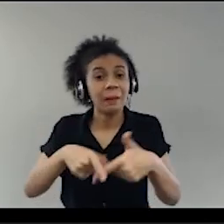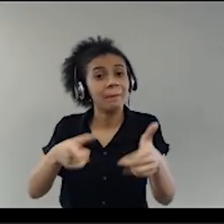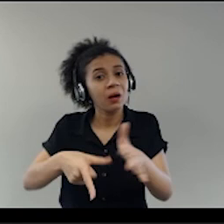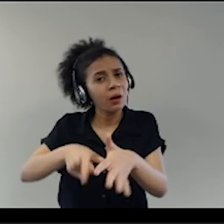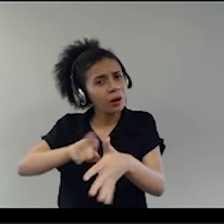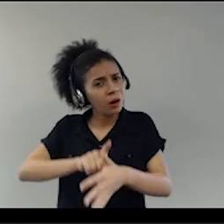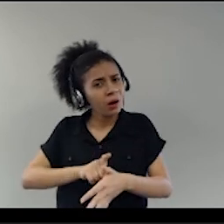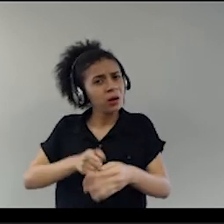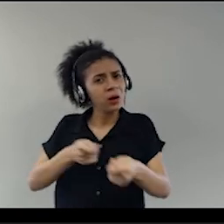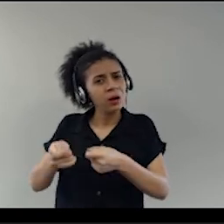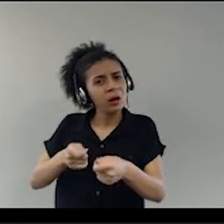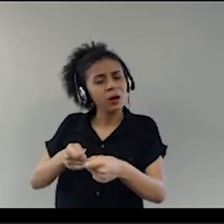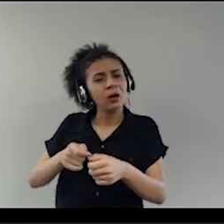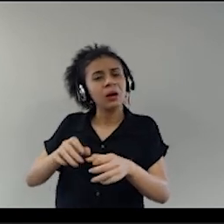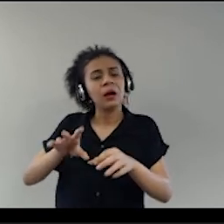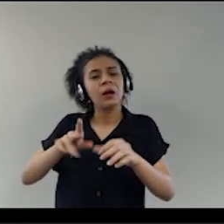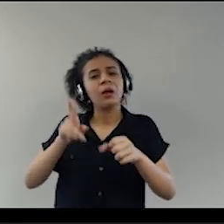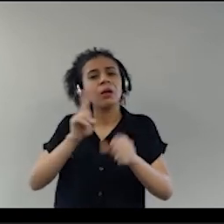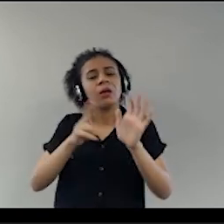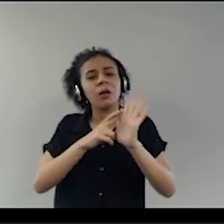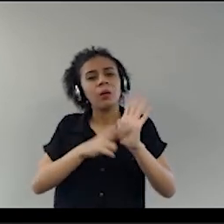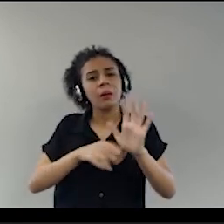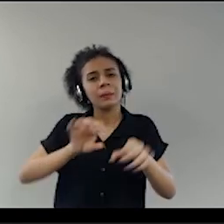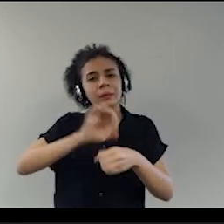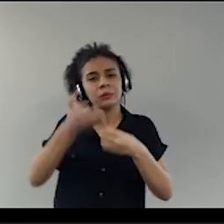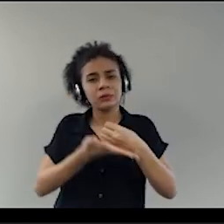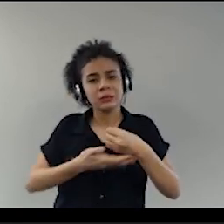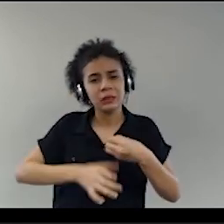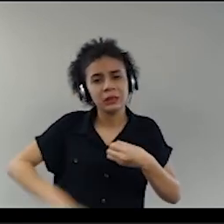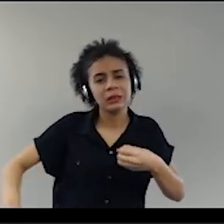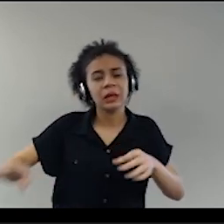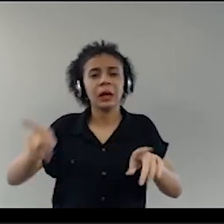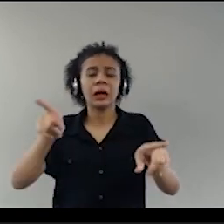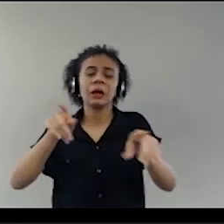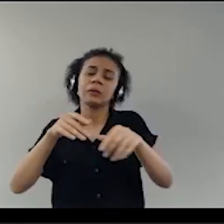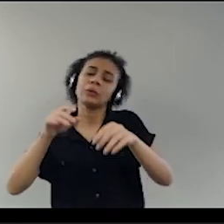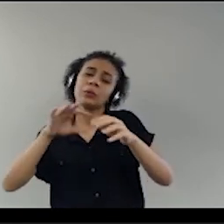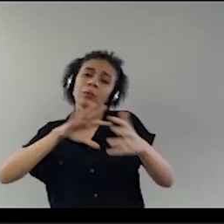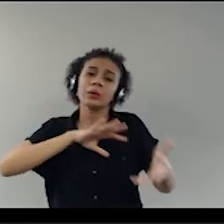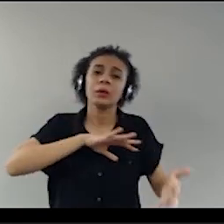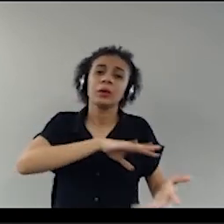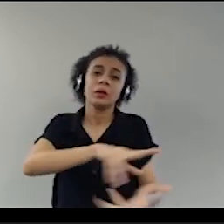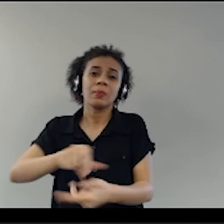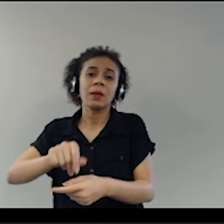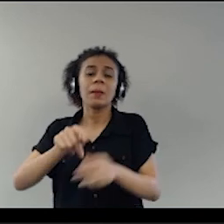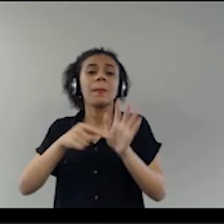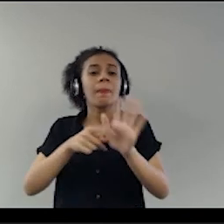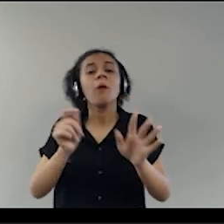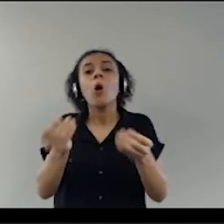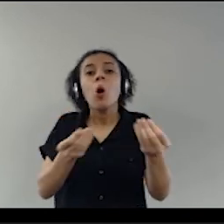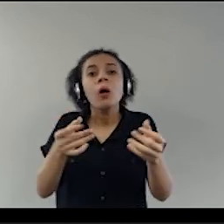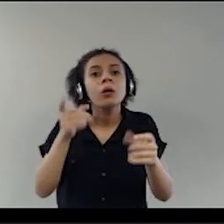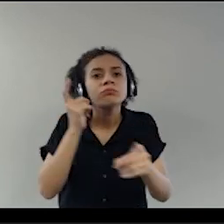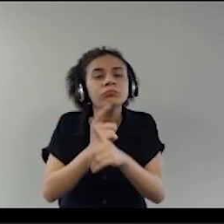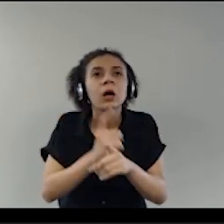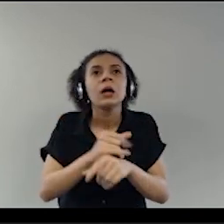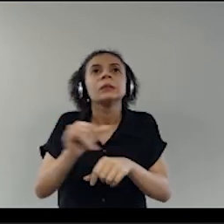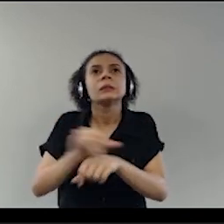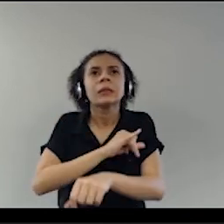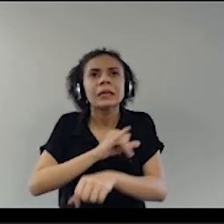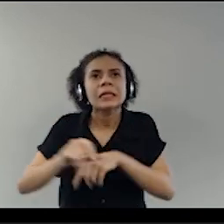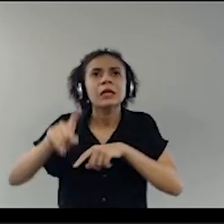o Regulamento Sanitário Internacional, ele justamente para quê? Para que você crie um mecanismo, uma